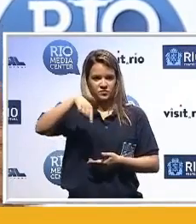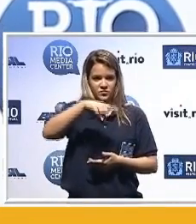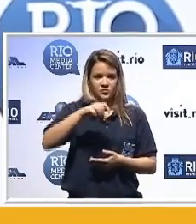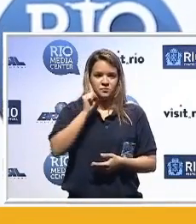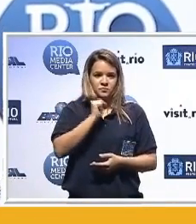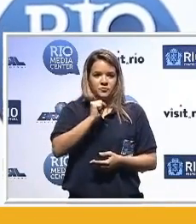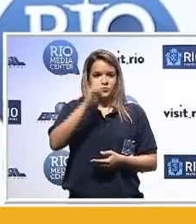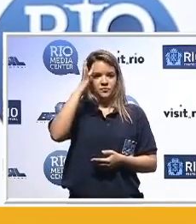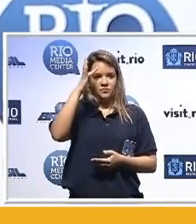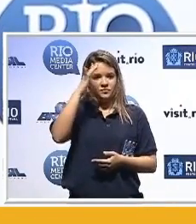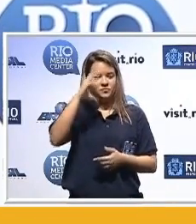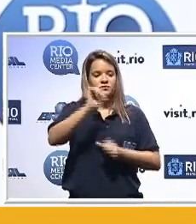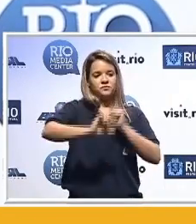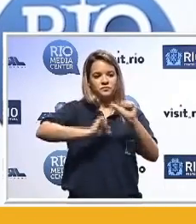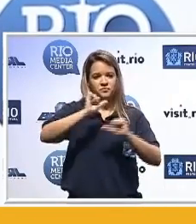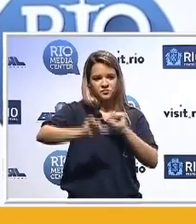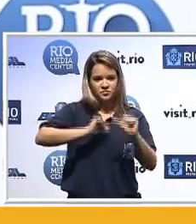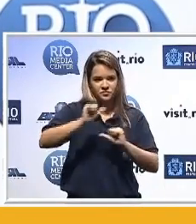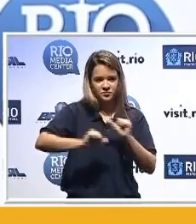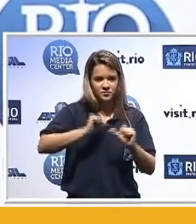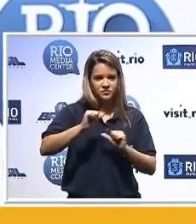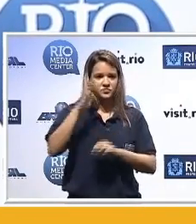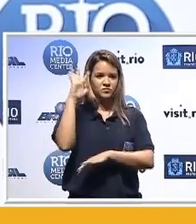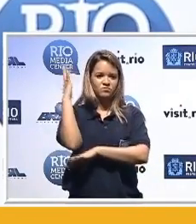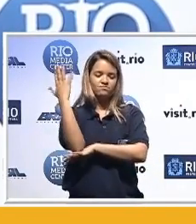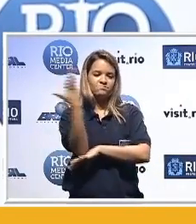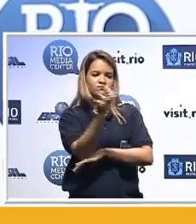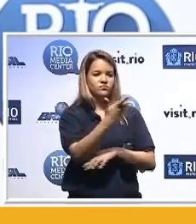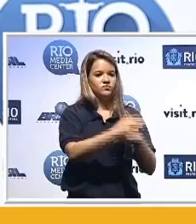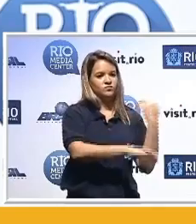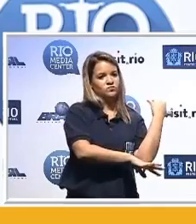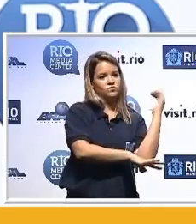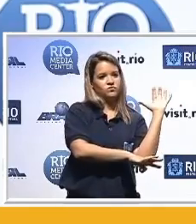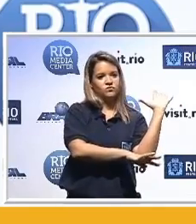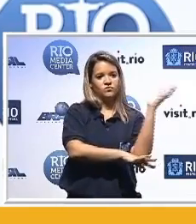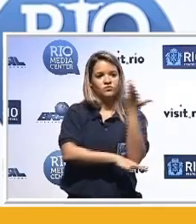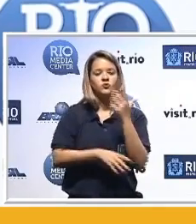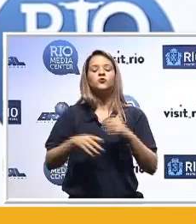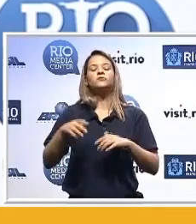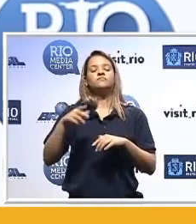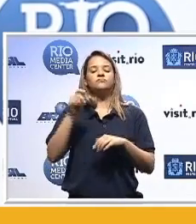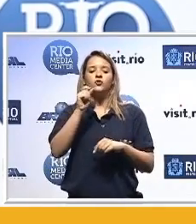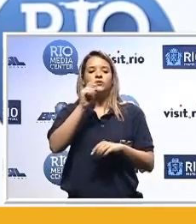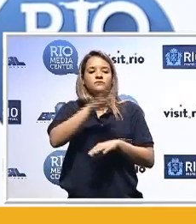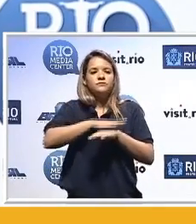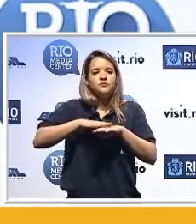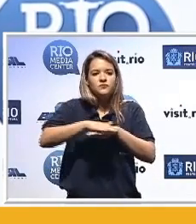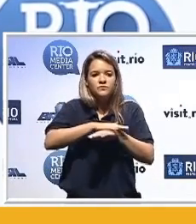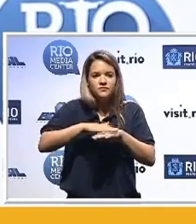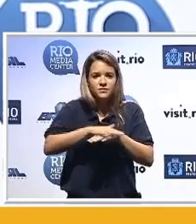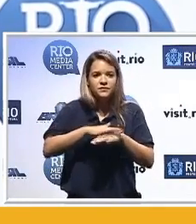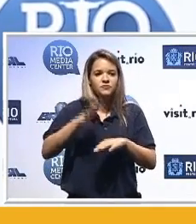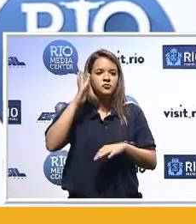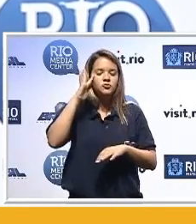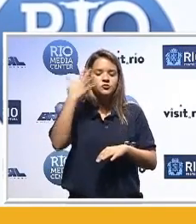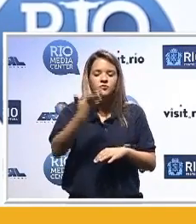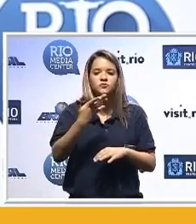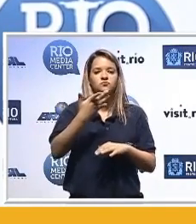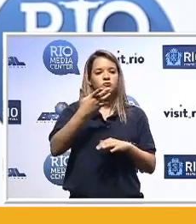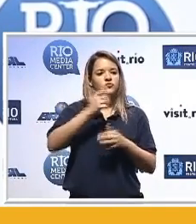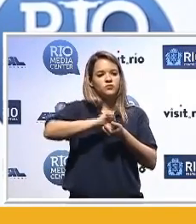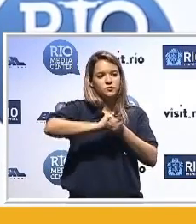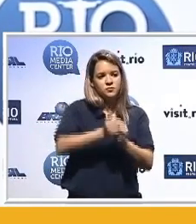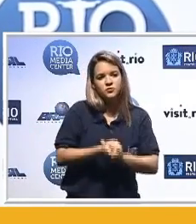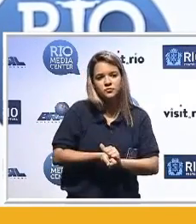parques naturais, todos esses ambientes, para um ambiente de diálogo e de construção de soluções viáveis. É tipo